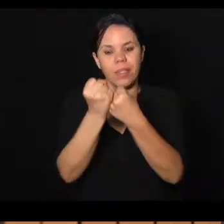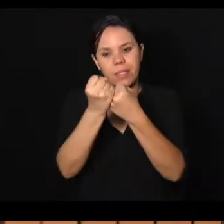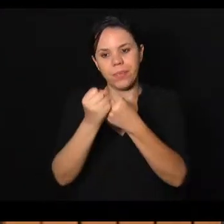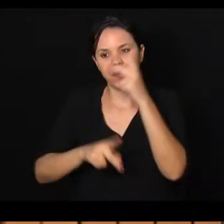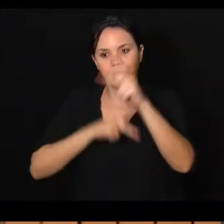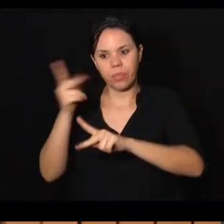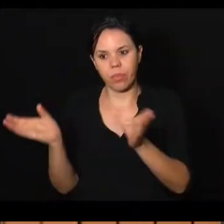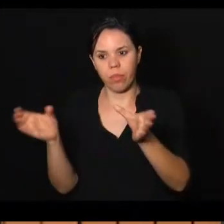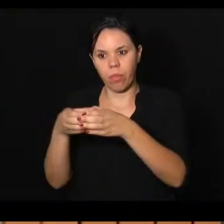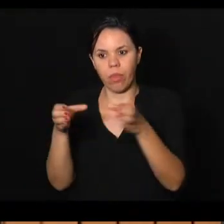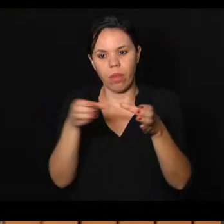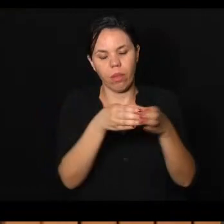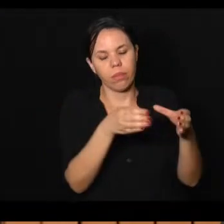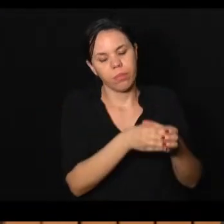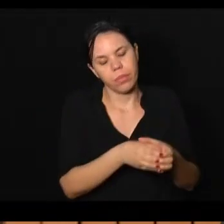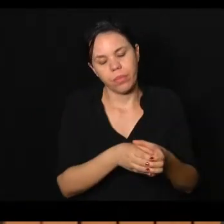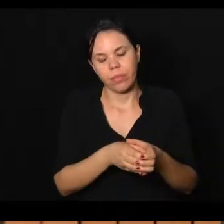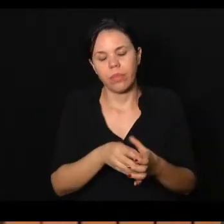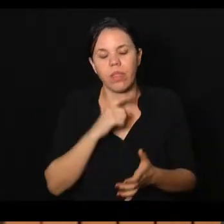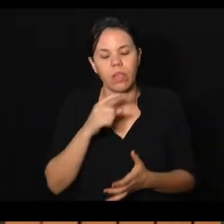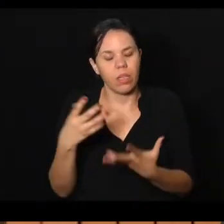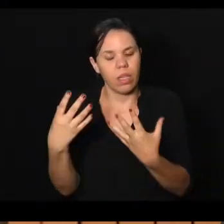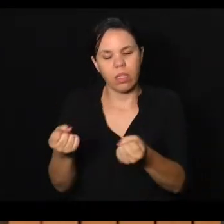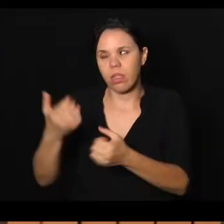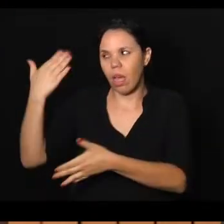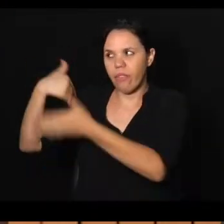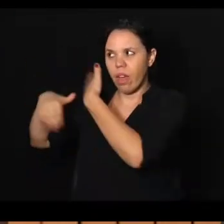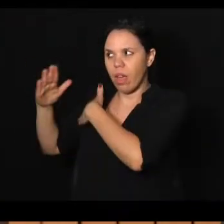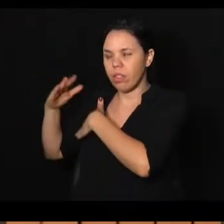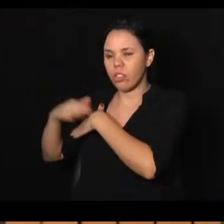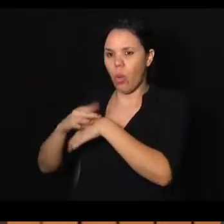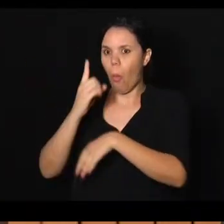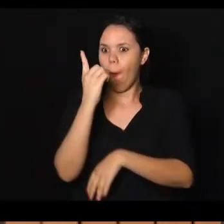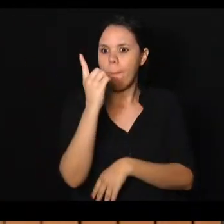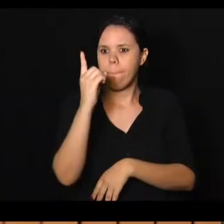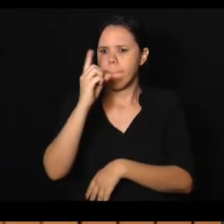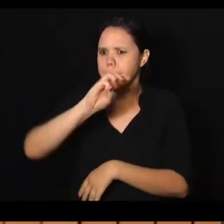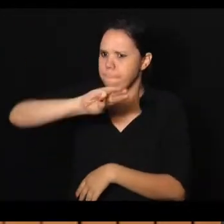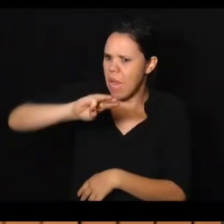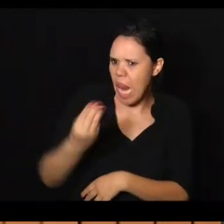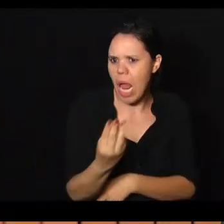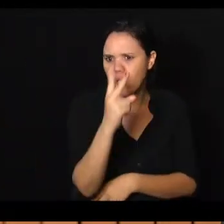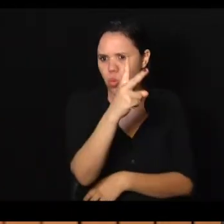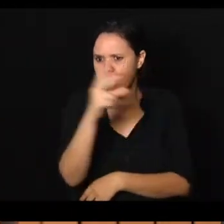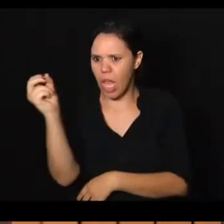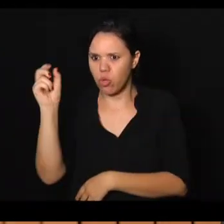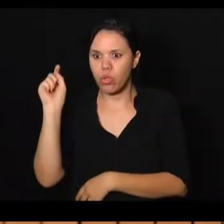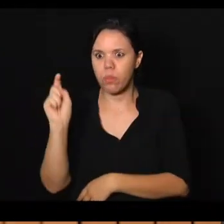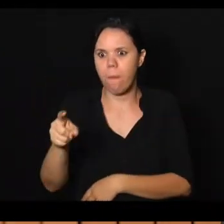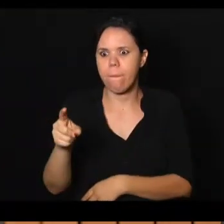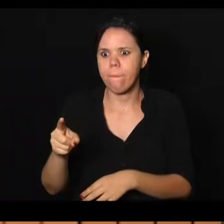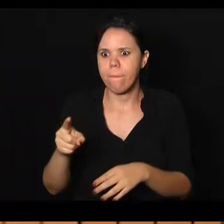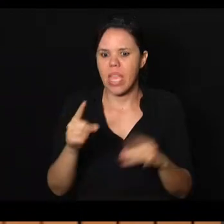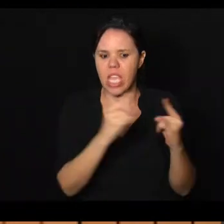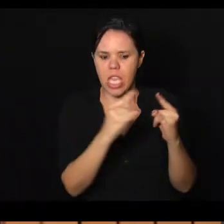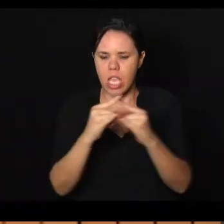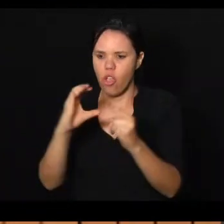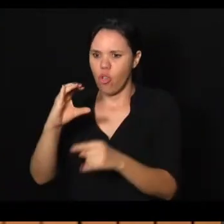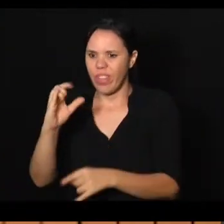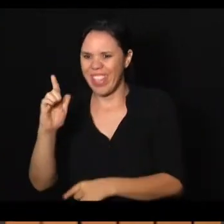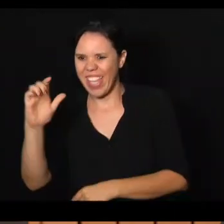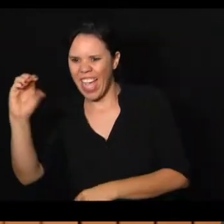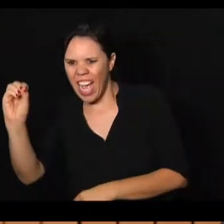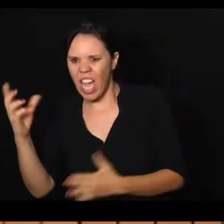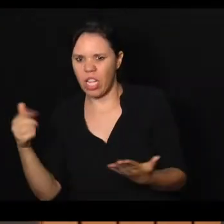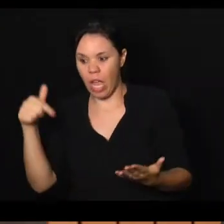estavam invisibilizados no Brasil. 1.200.000 ciganos nessa nação. Essa nação é de todos